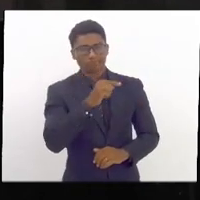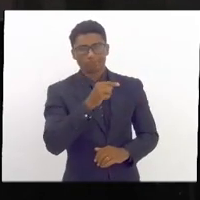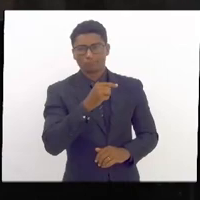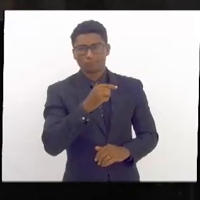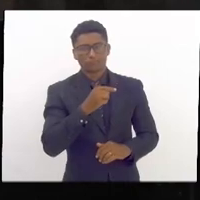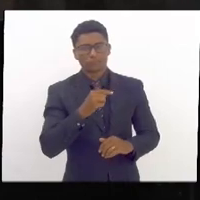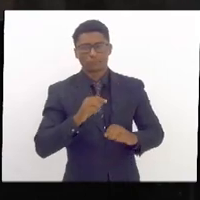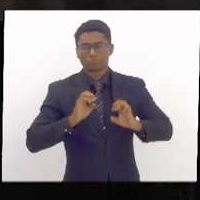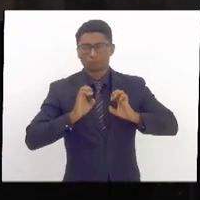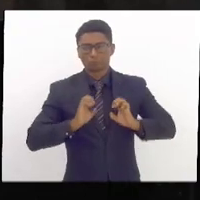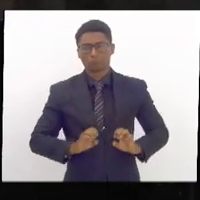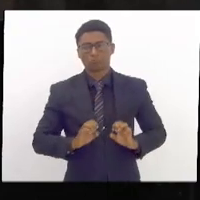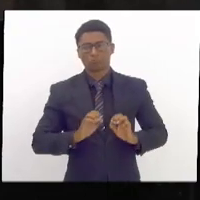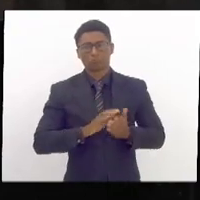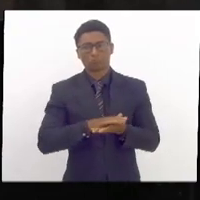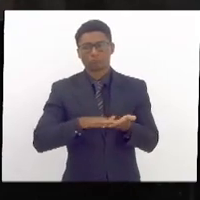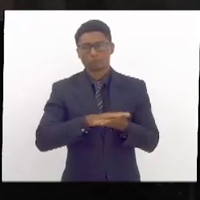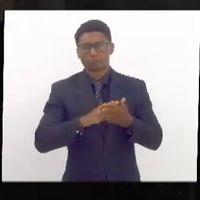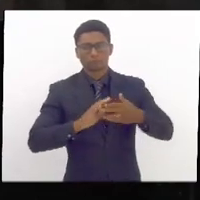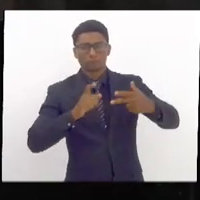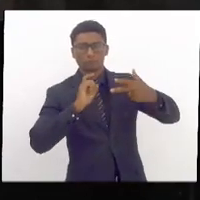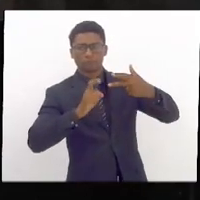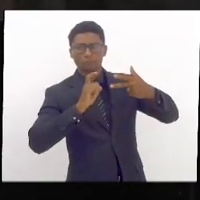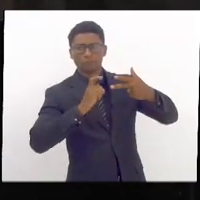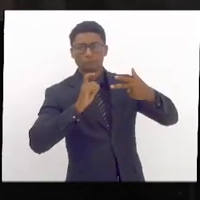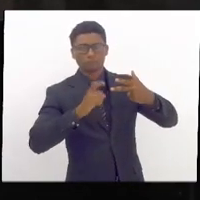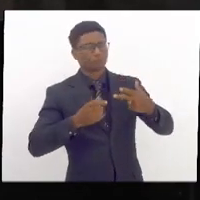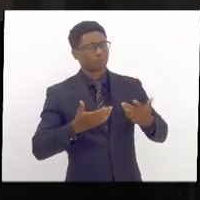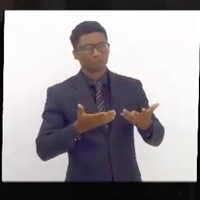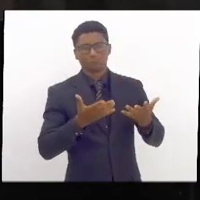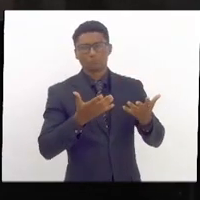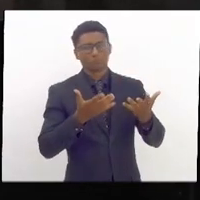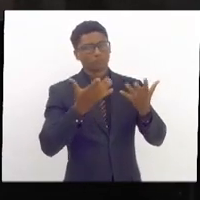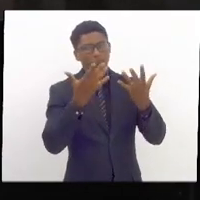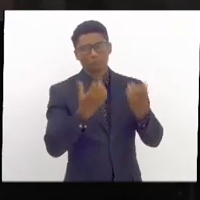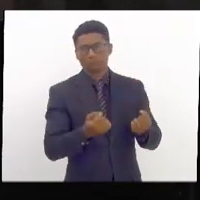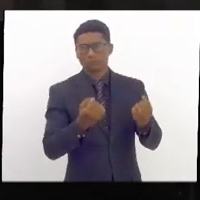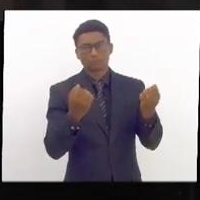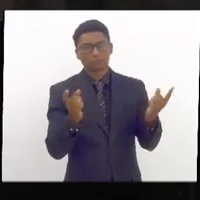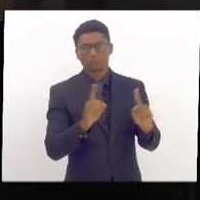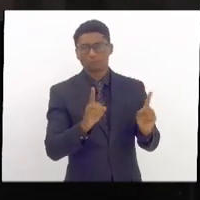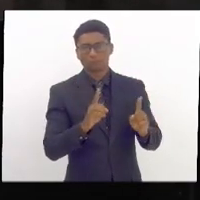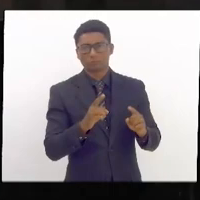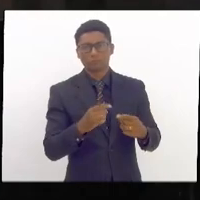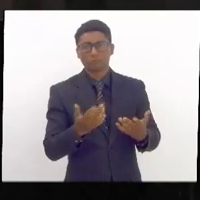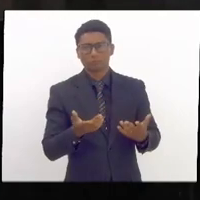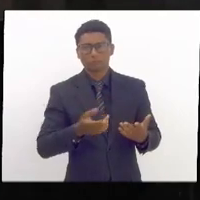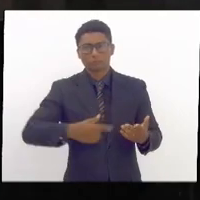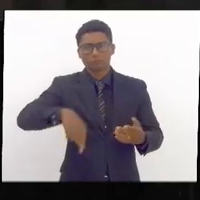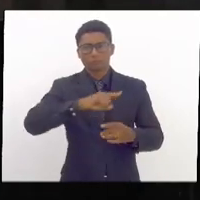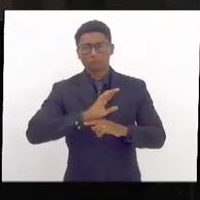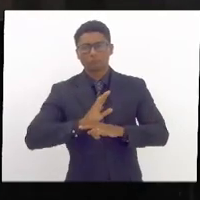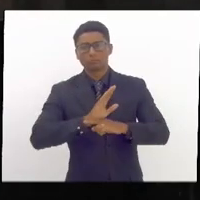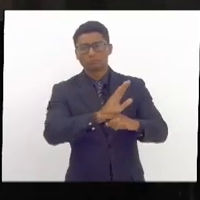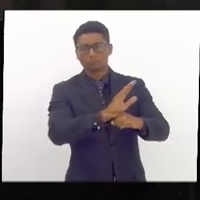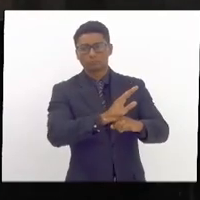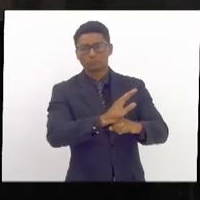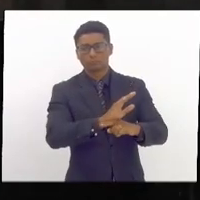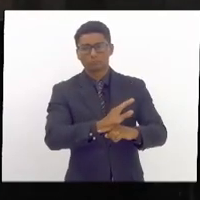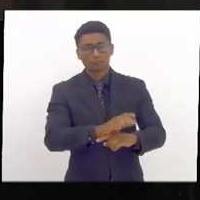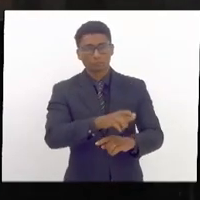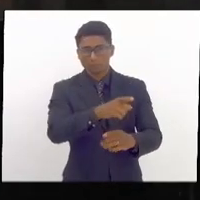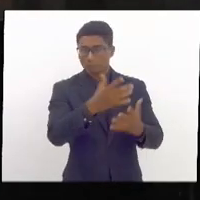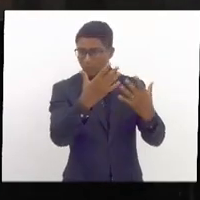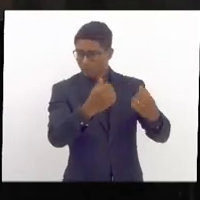e o Executivo não pode acompanhar. Então, se a Câmara desmoraliza, vamos salvar o Executivo, veta esse